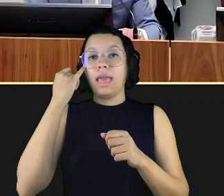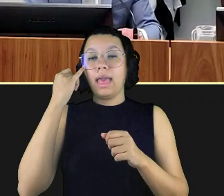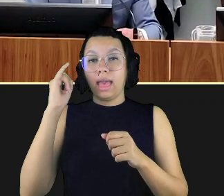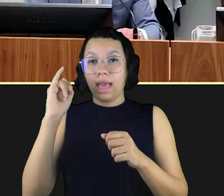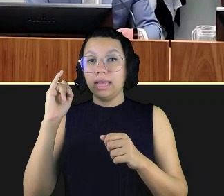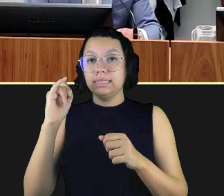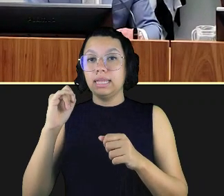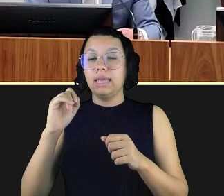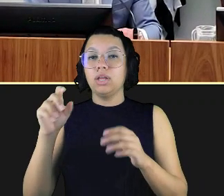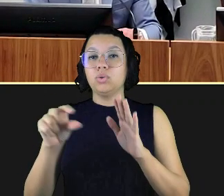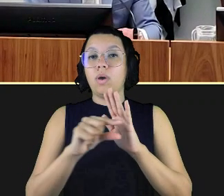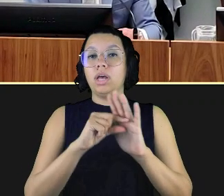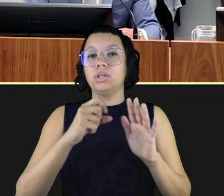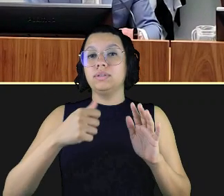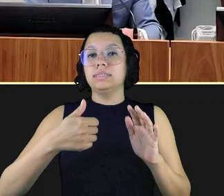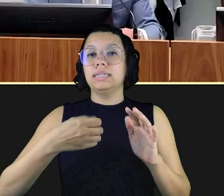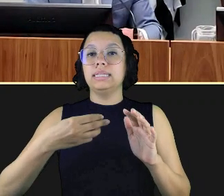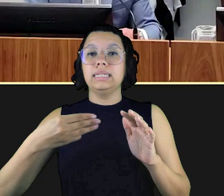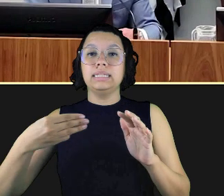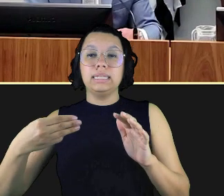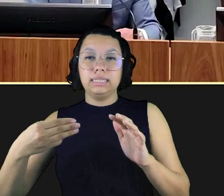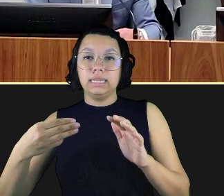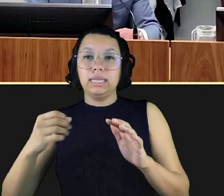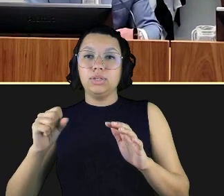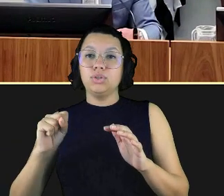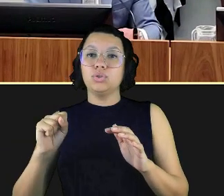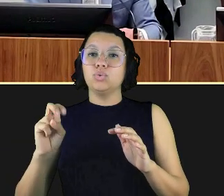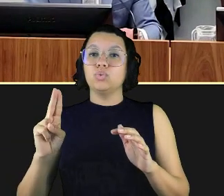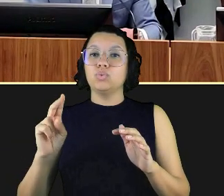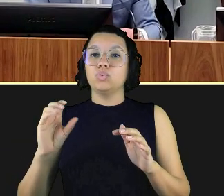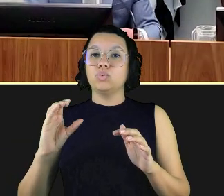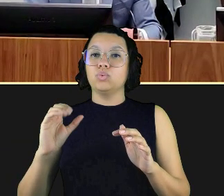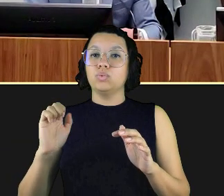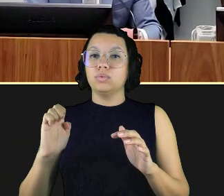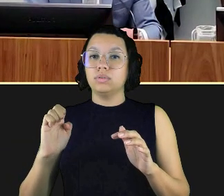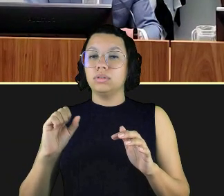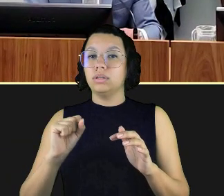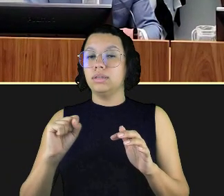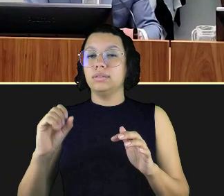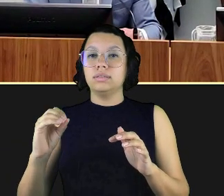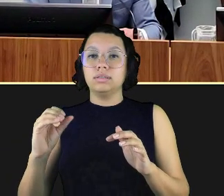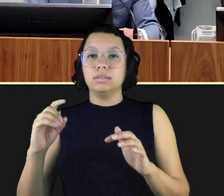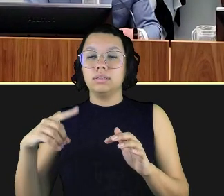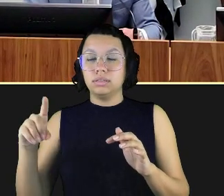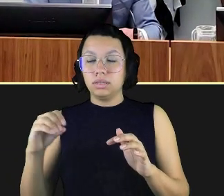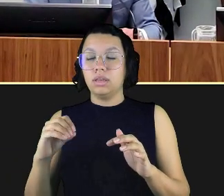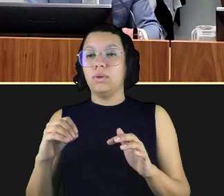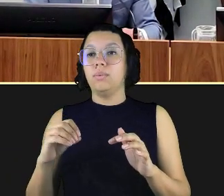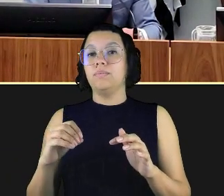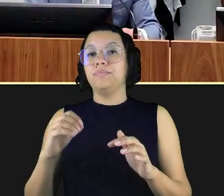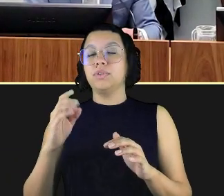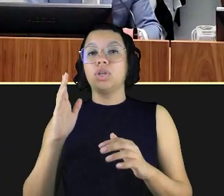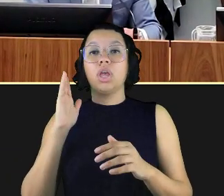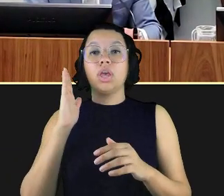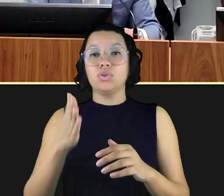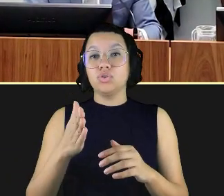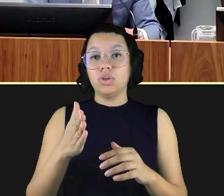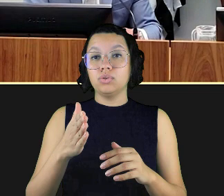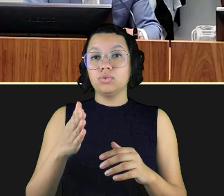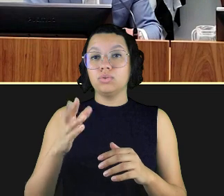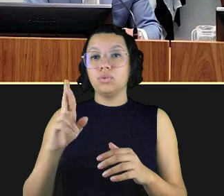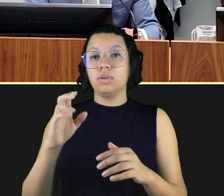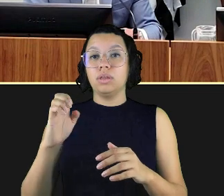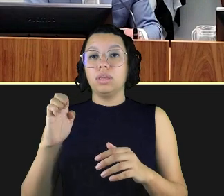sucessão implicativa de redirecionamento direto. Agora, se os fatos não